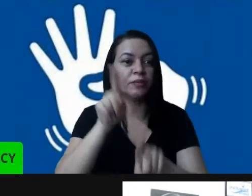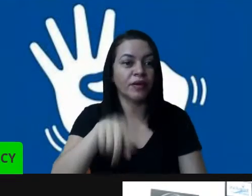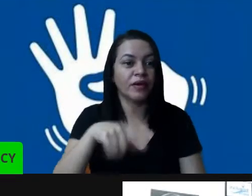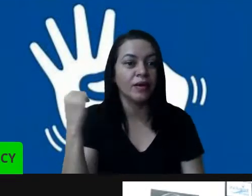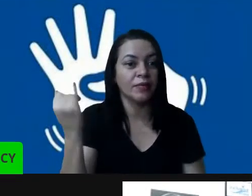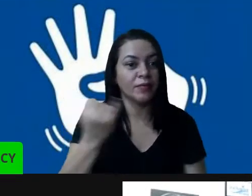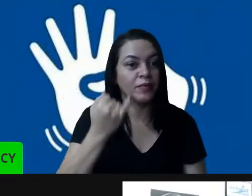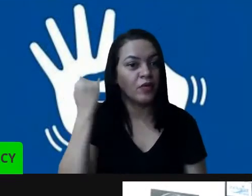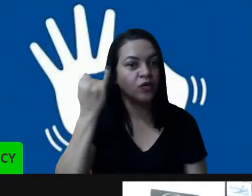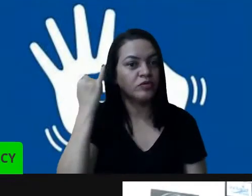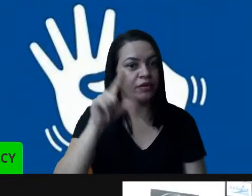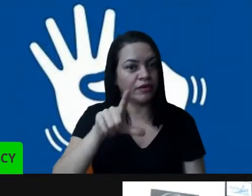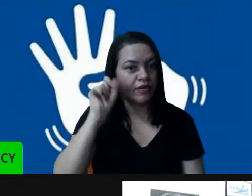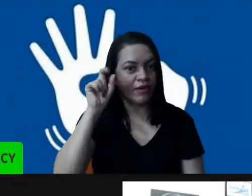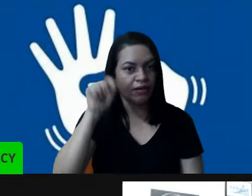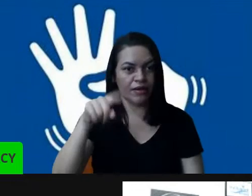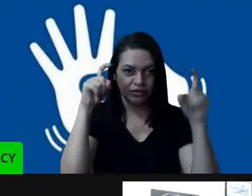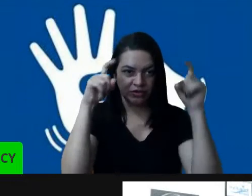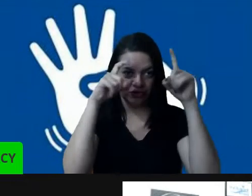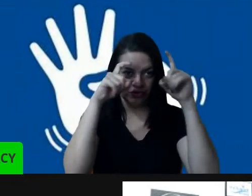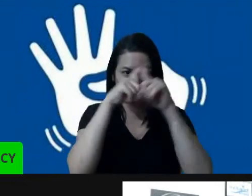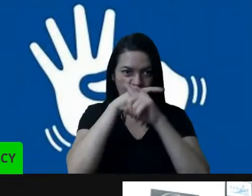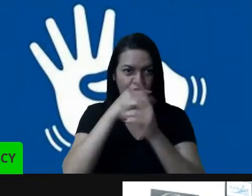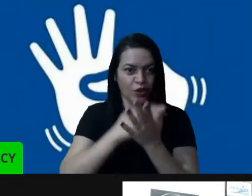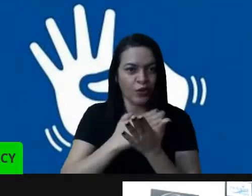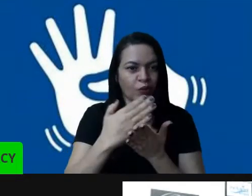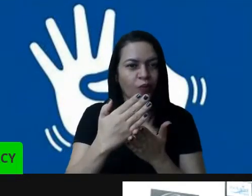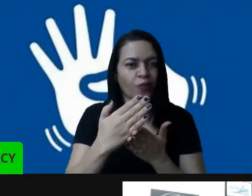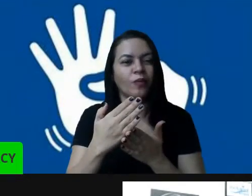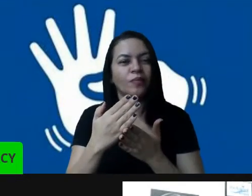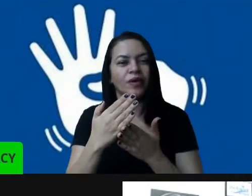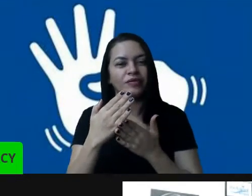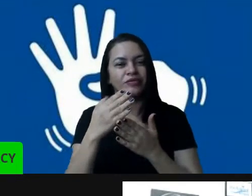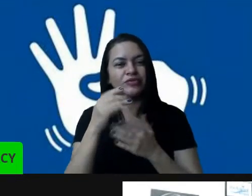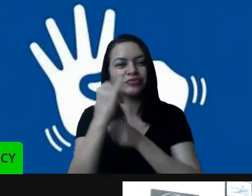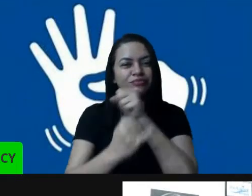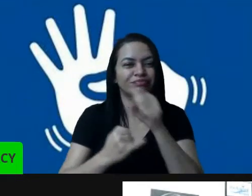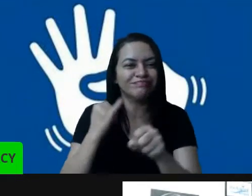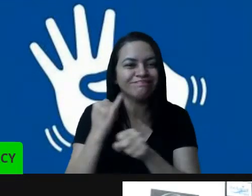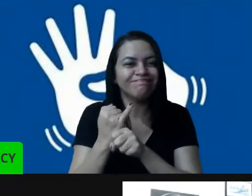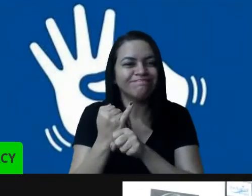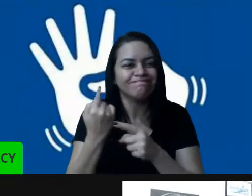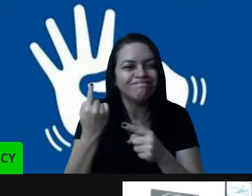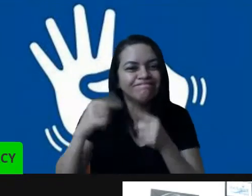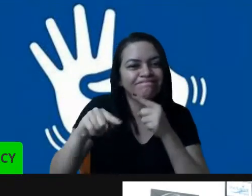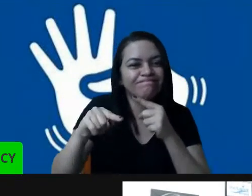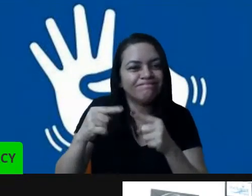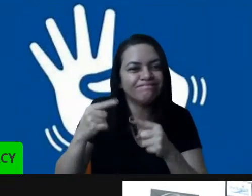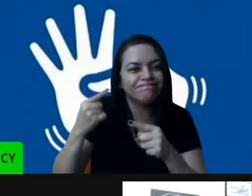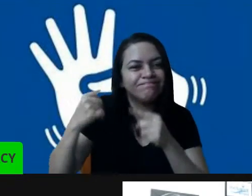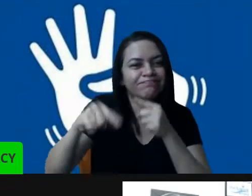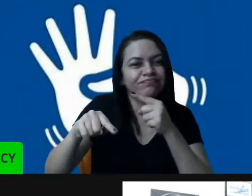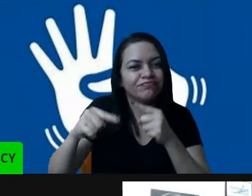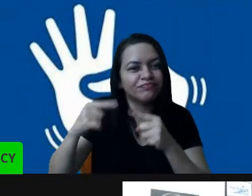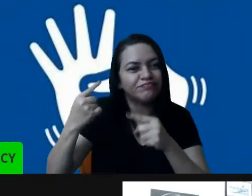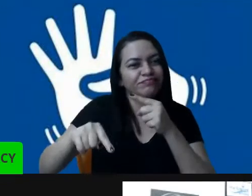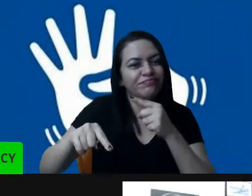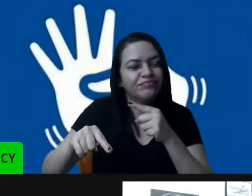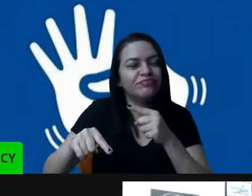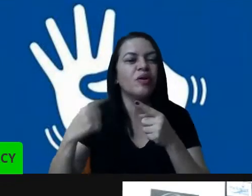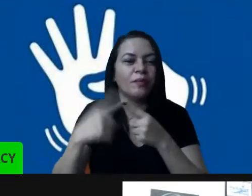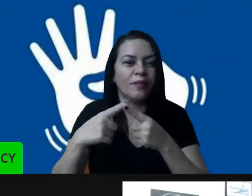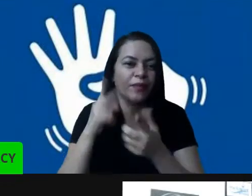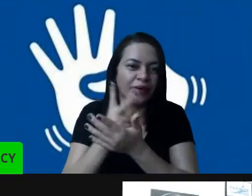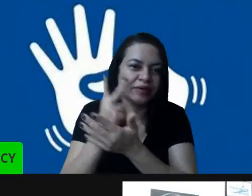essa dificuldade que a gente teve aqui no começo de conexão, porque isso é uma constante, né? Todas as